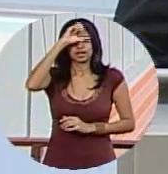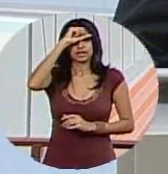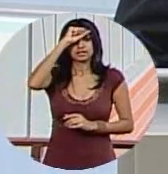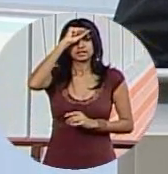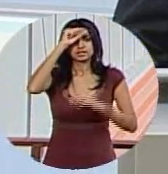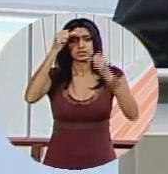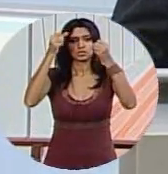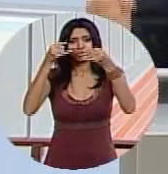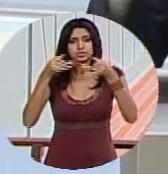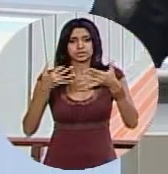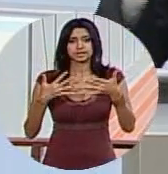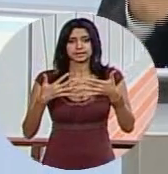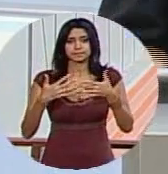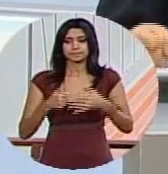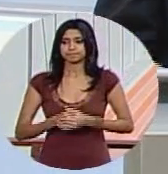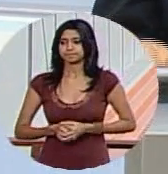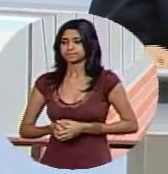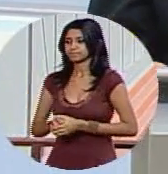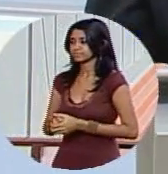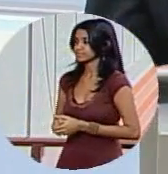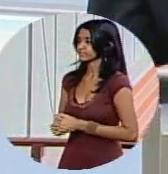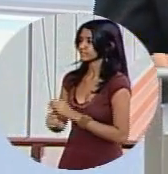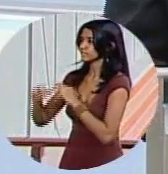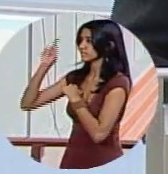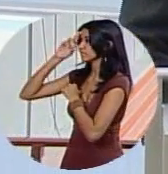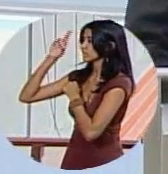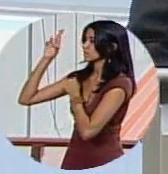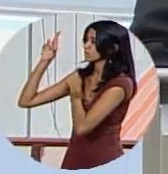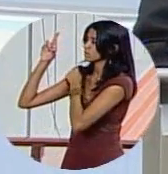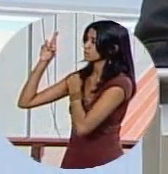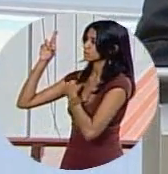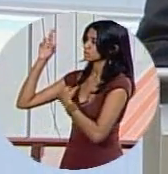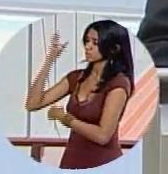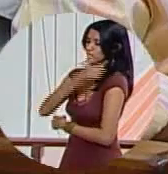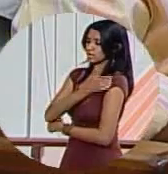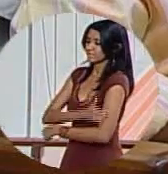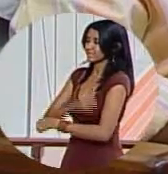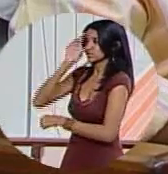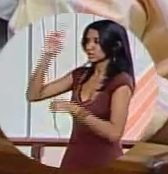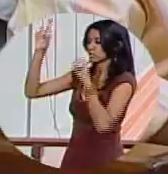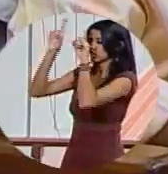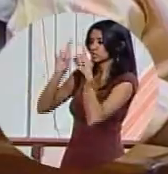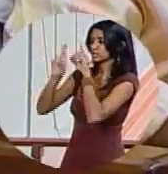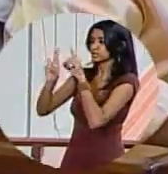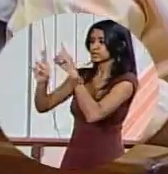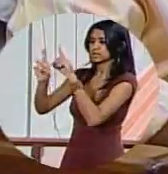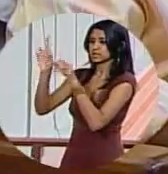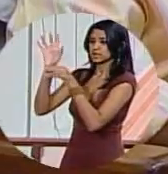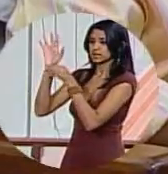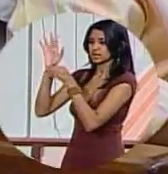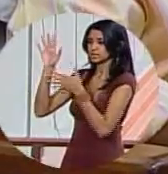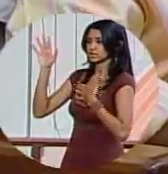conclusão. Ele colocou assim: tenho posto o Senhor continuamente diante de mim, por isso que Ele está à minha